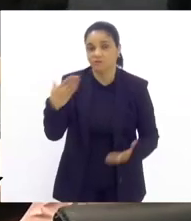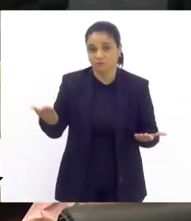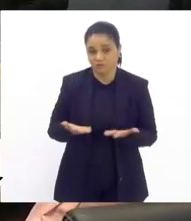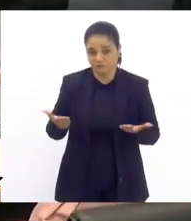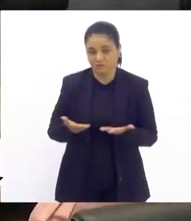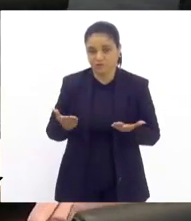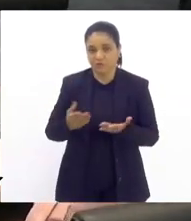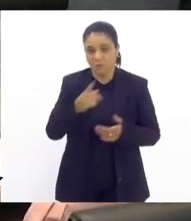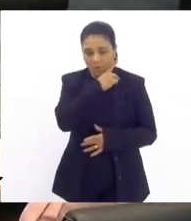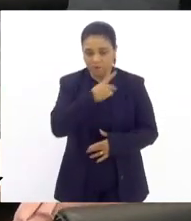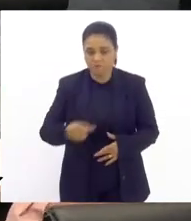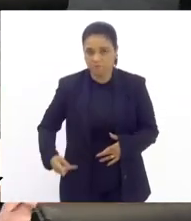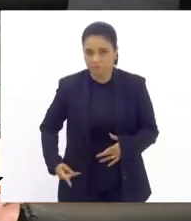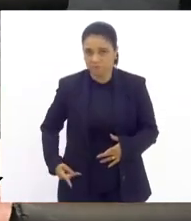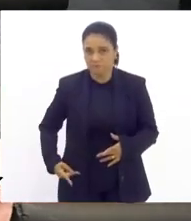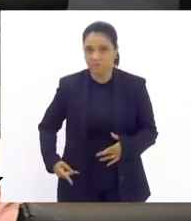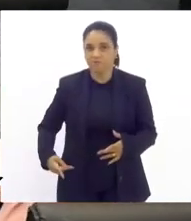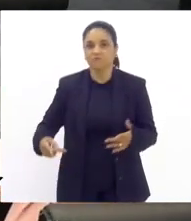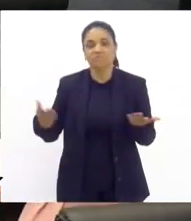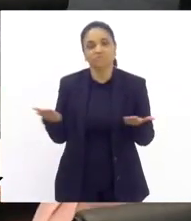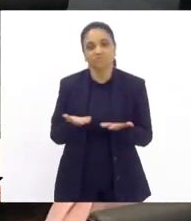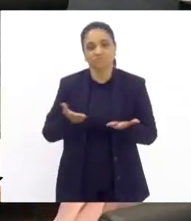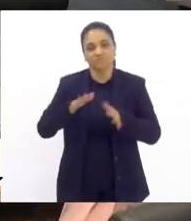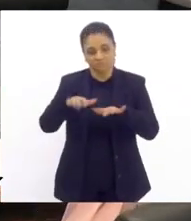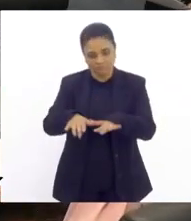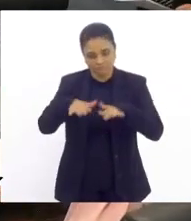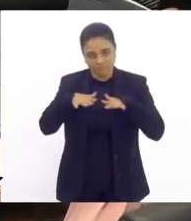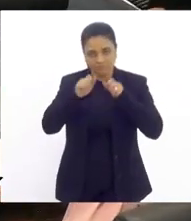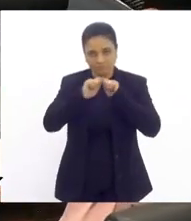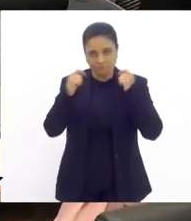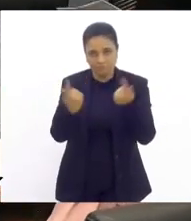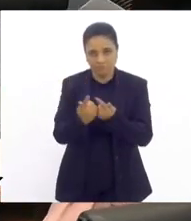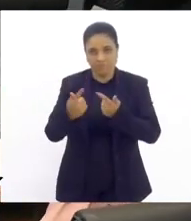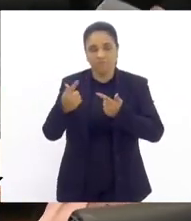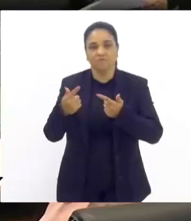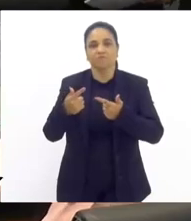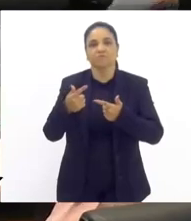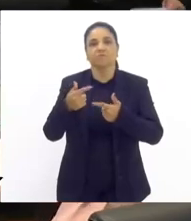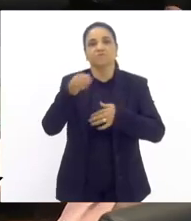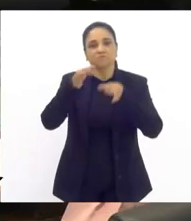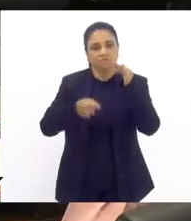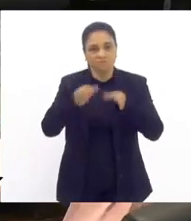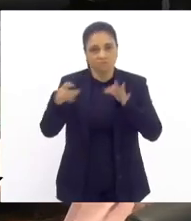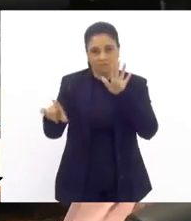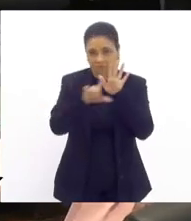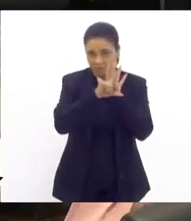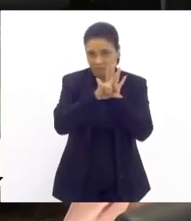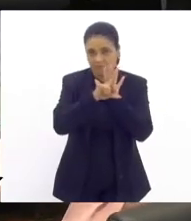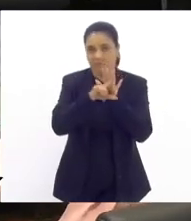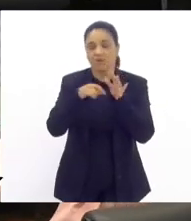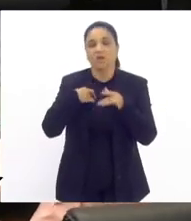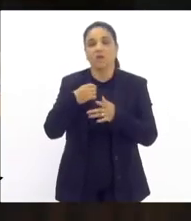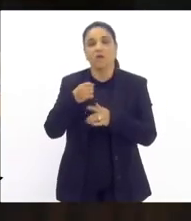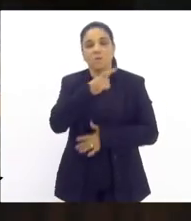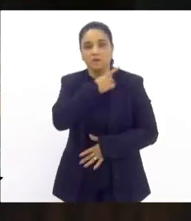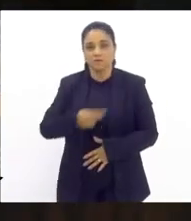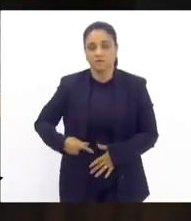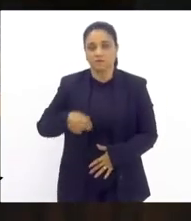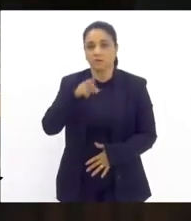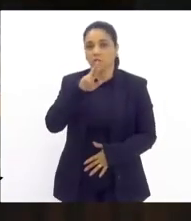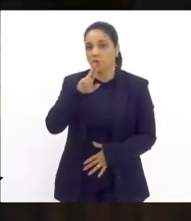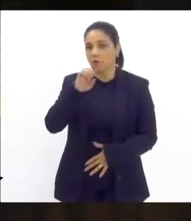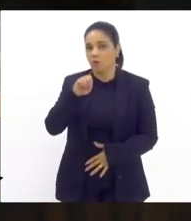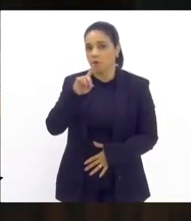estar aqui com o presidente em exercício nessa casa tá Legislativa pois nosso Presidente o Rodrigo Bacelar